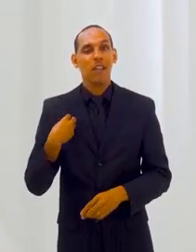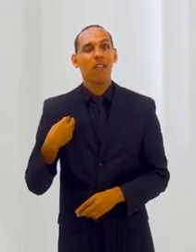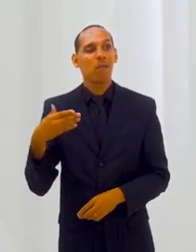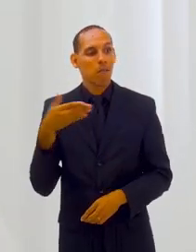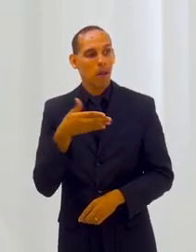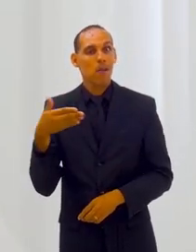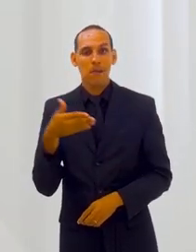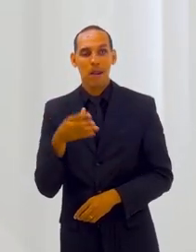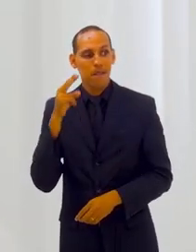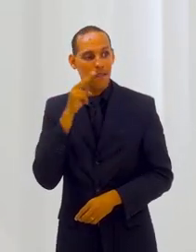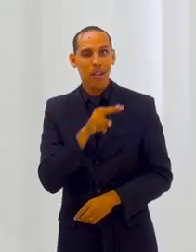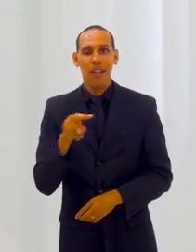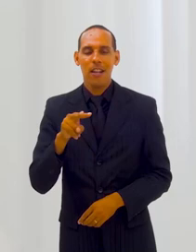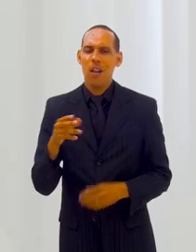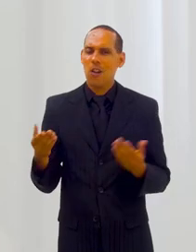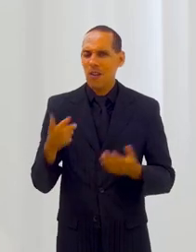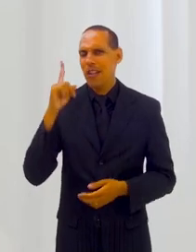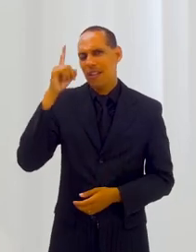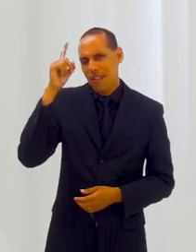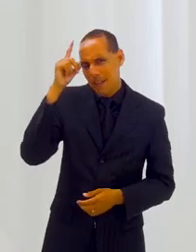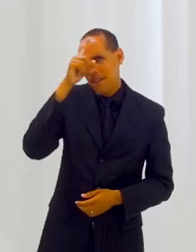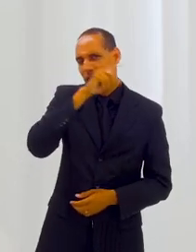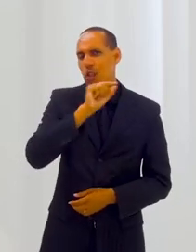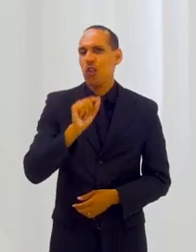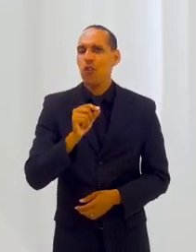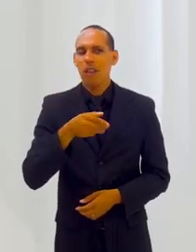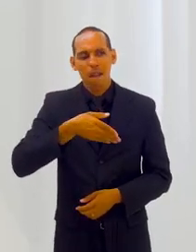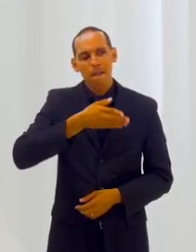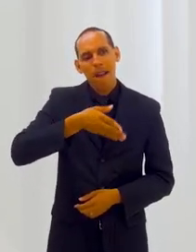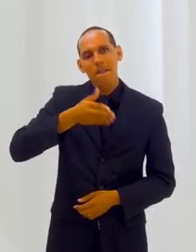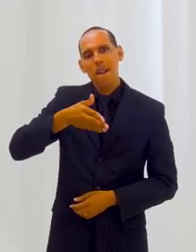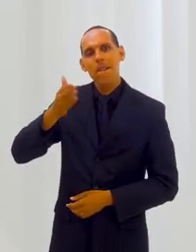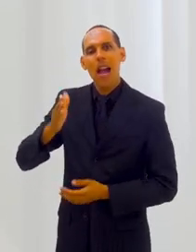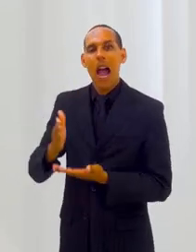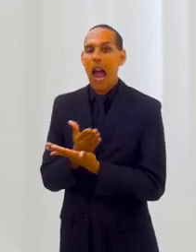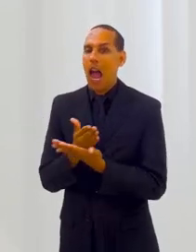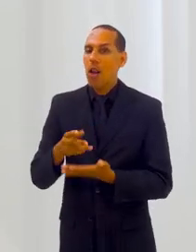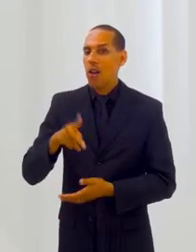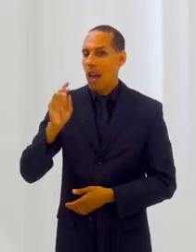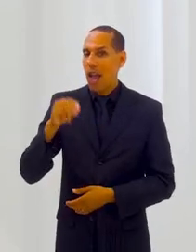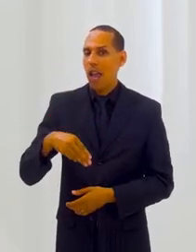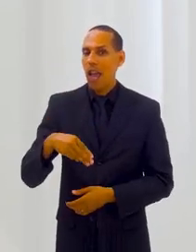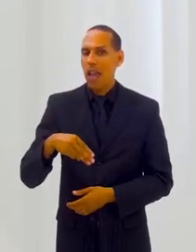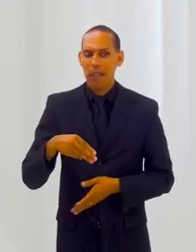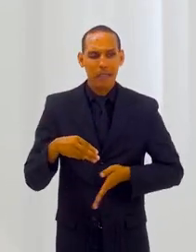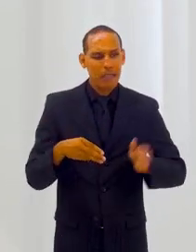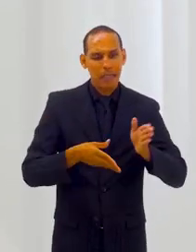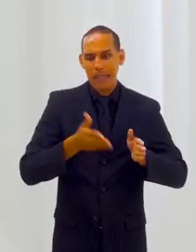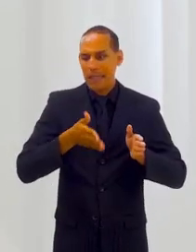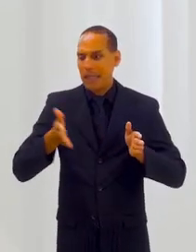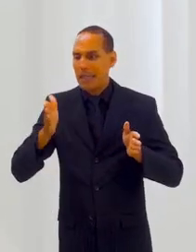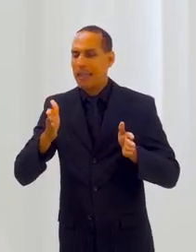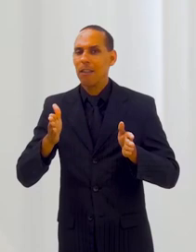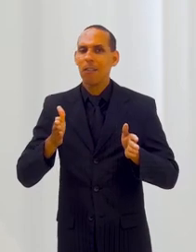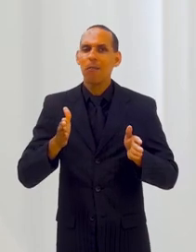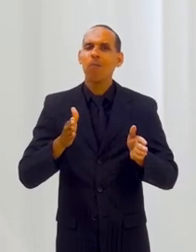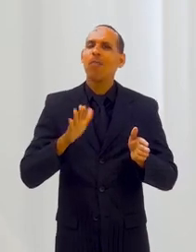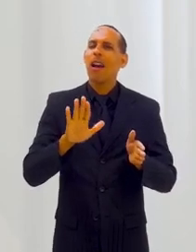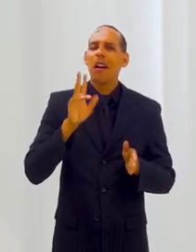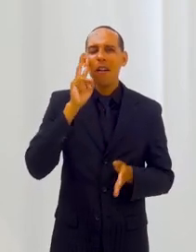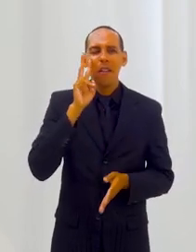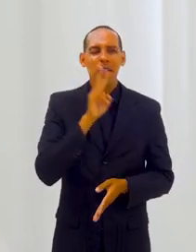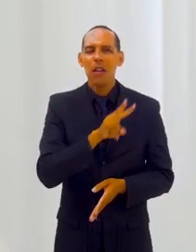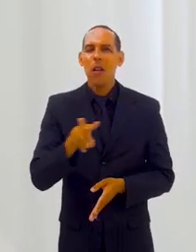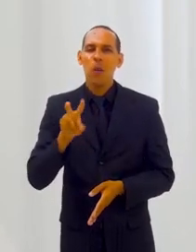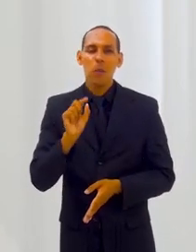permanentemente. E hoje é difícil você percorrer alguns quilômetros no estado do Rio que não veja, que